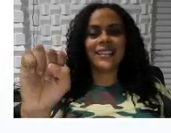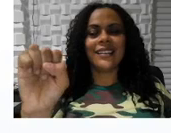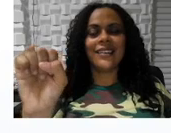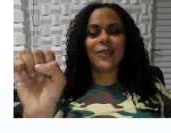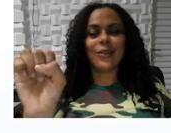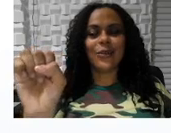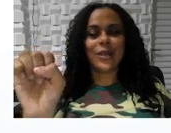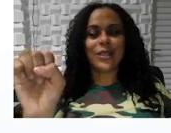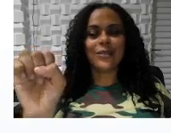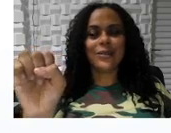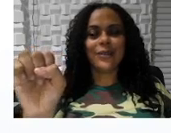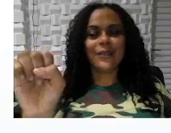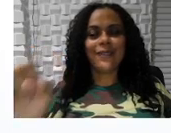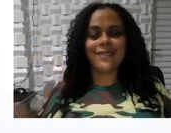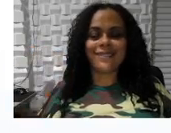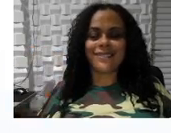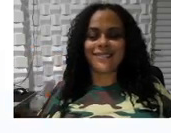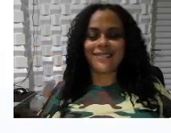8,